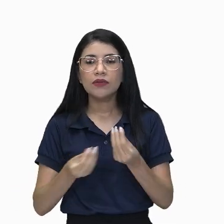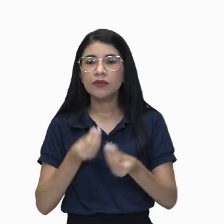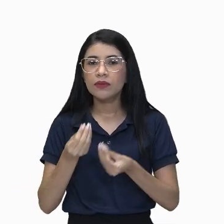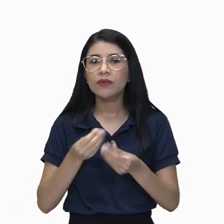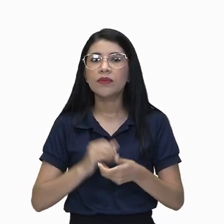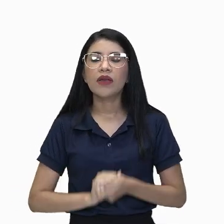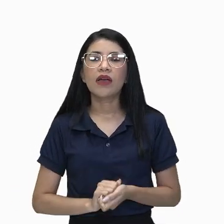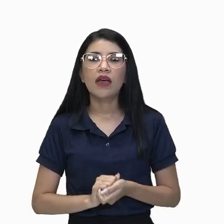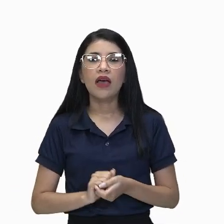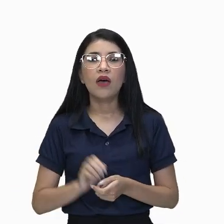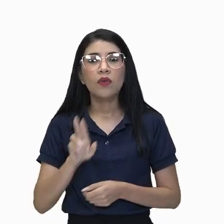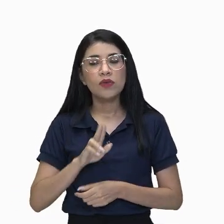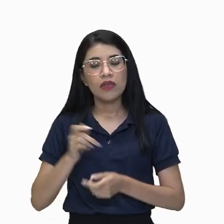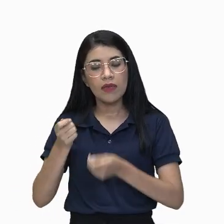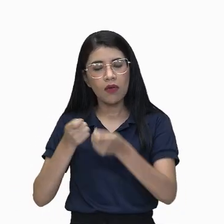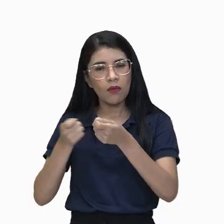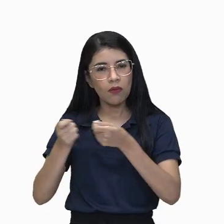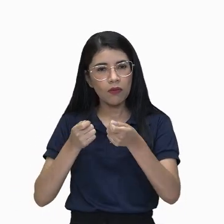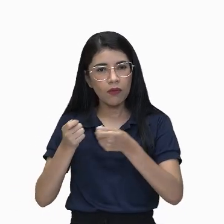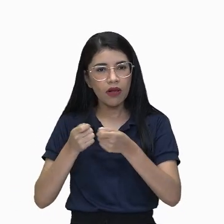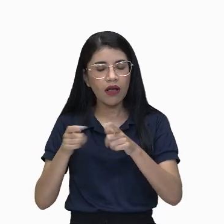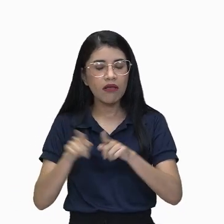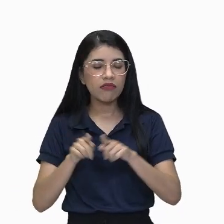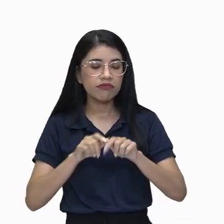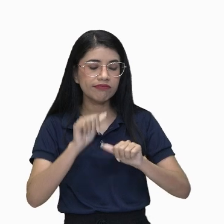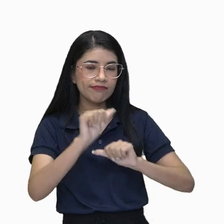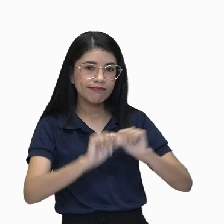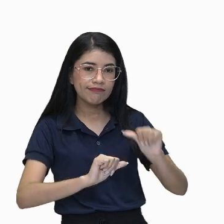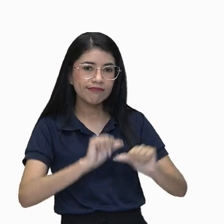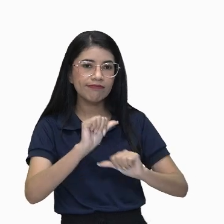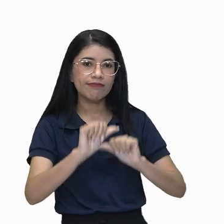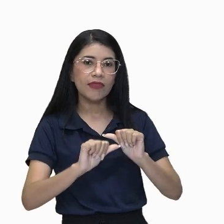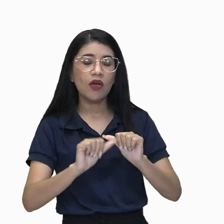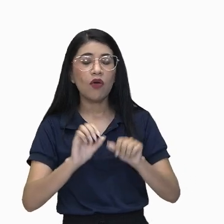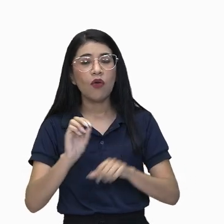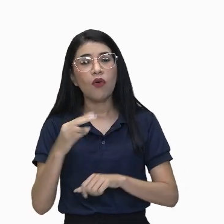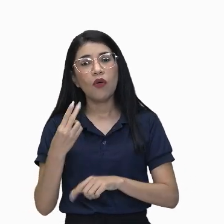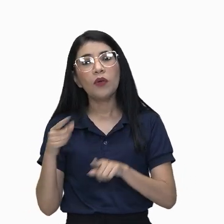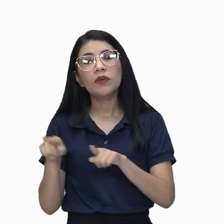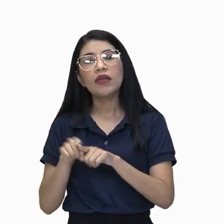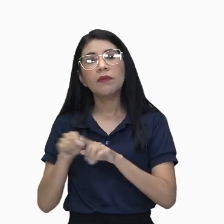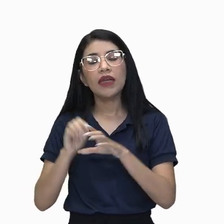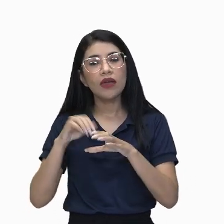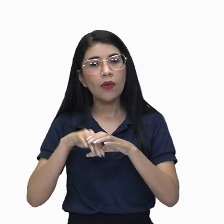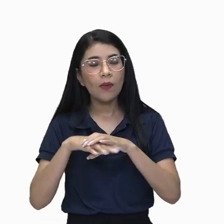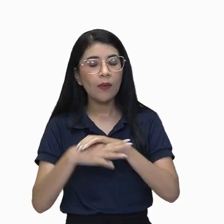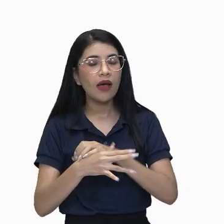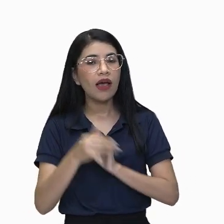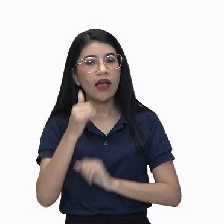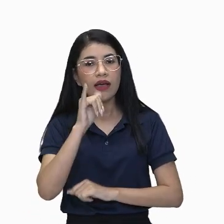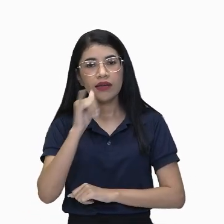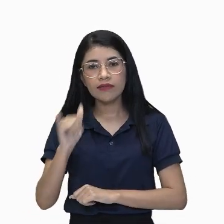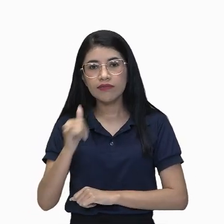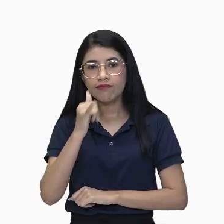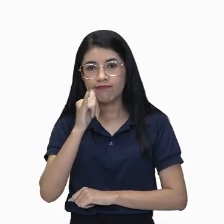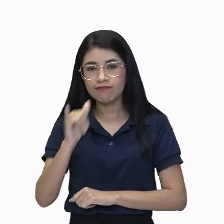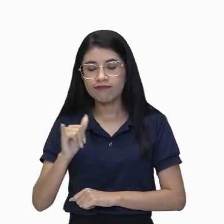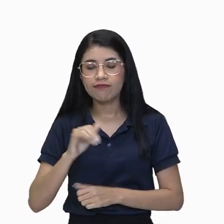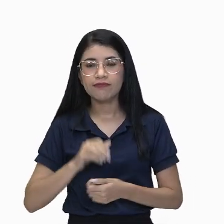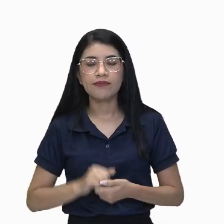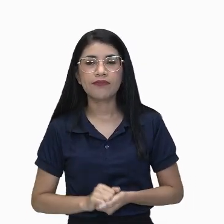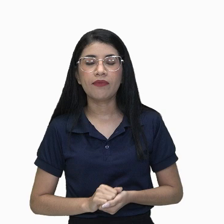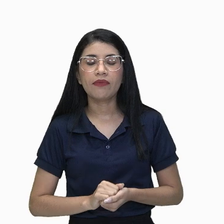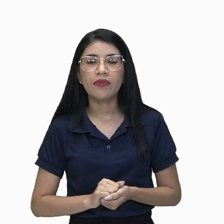para controlar, transformar ou armazenar energia